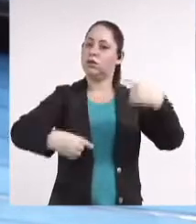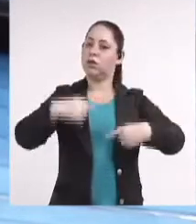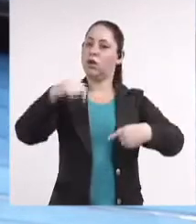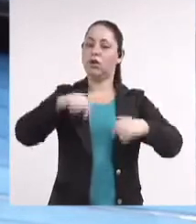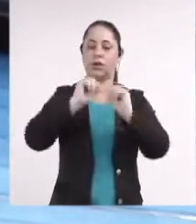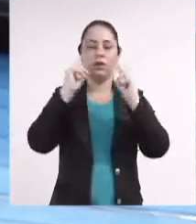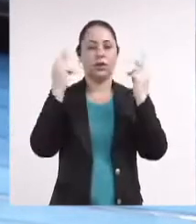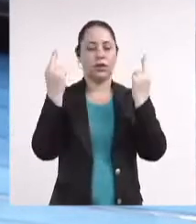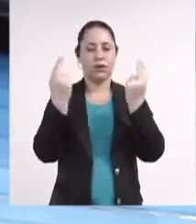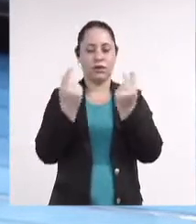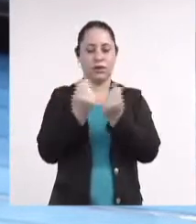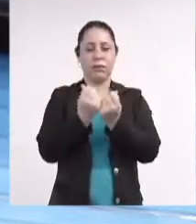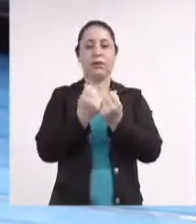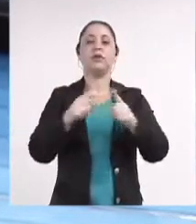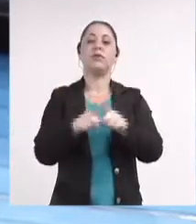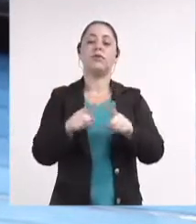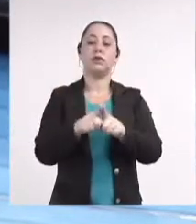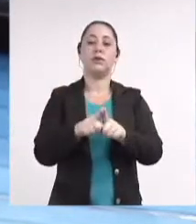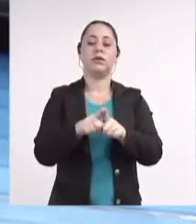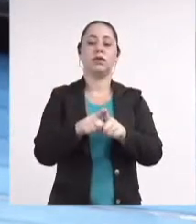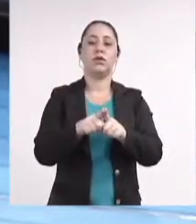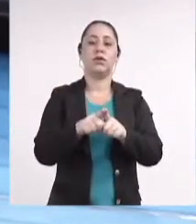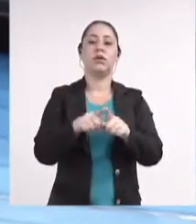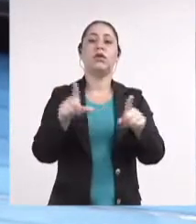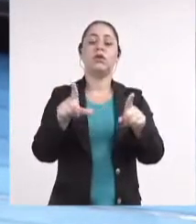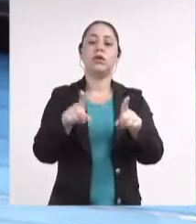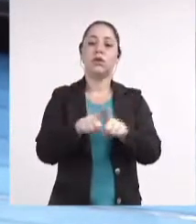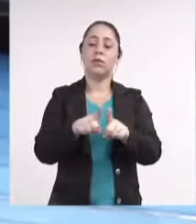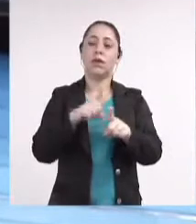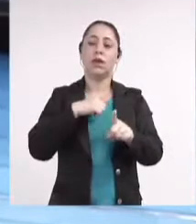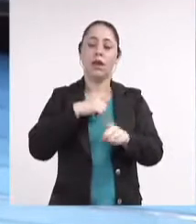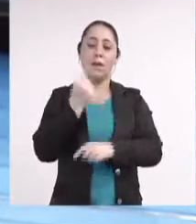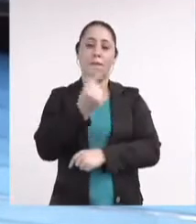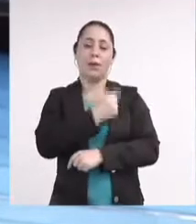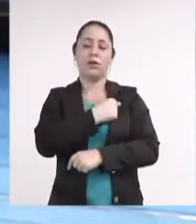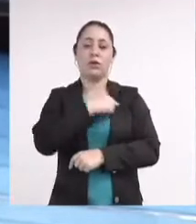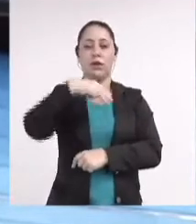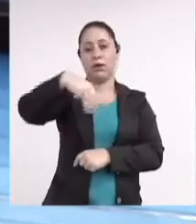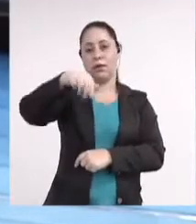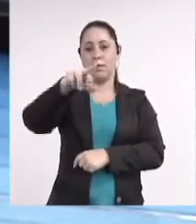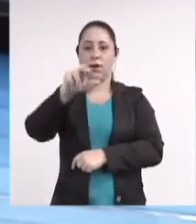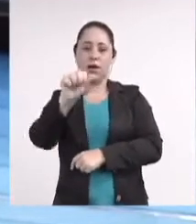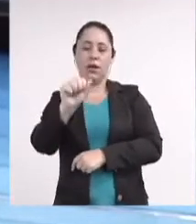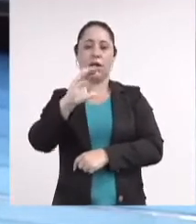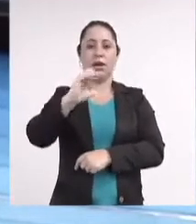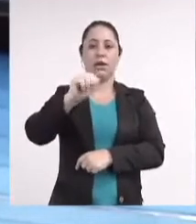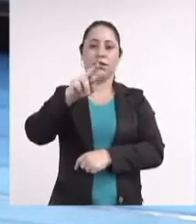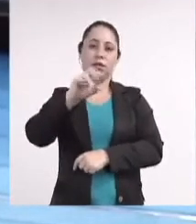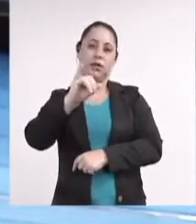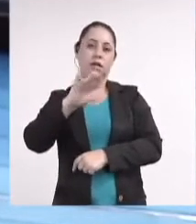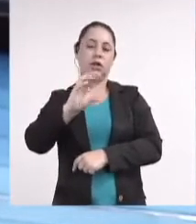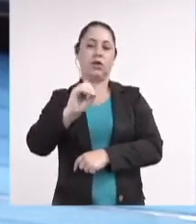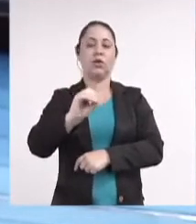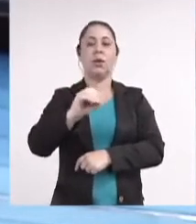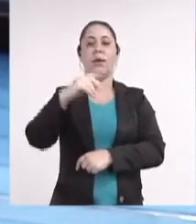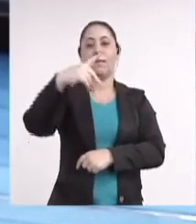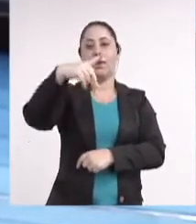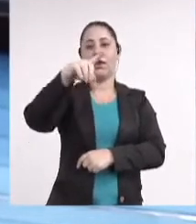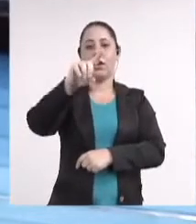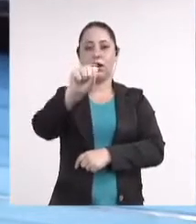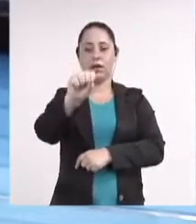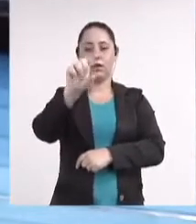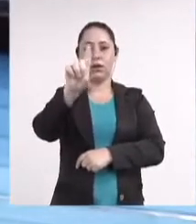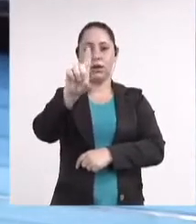Assembleia Legislativa. Hoje também nós temos, como já disse, a posse da deputada Mara Caseiro, do PSDB, a partir